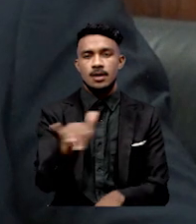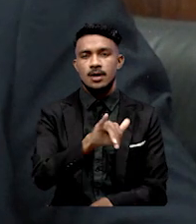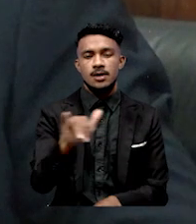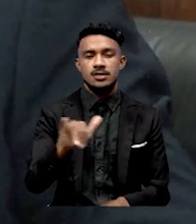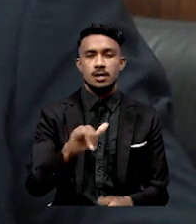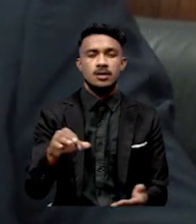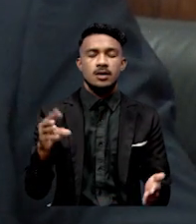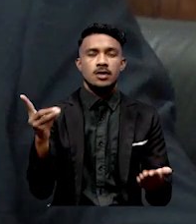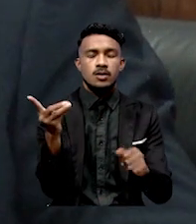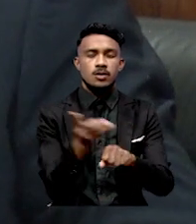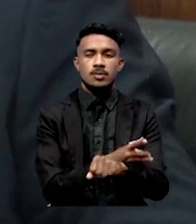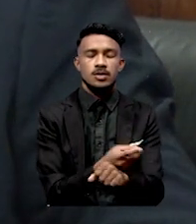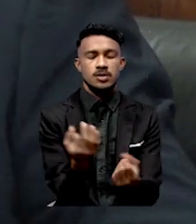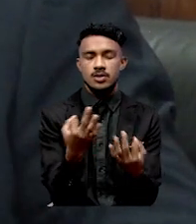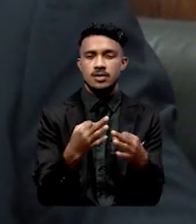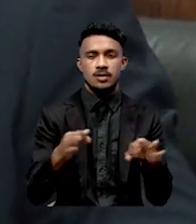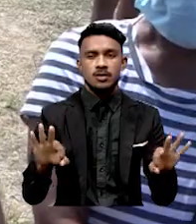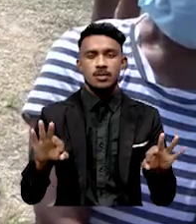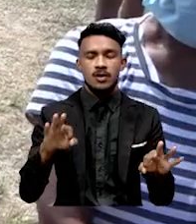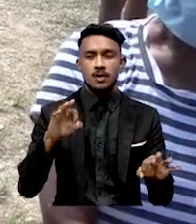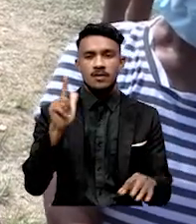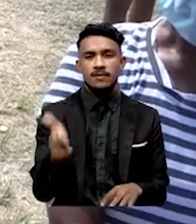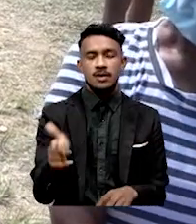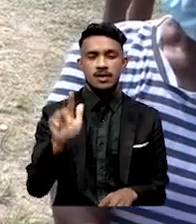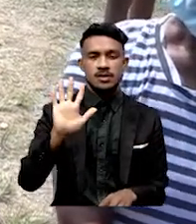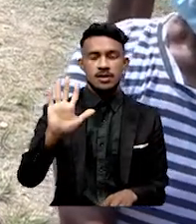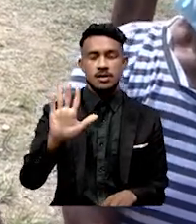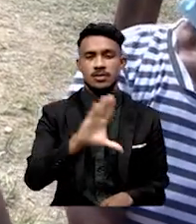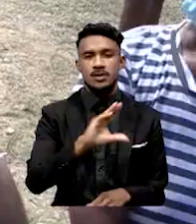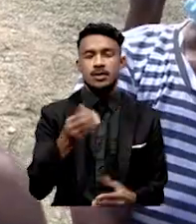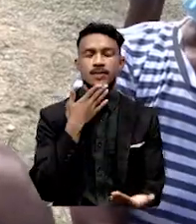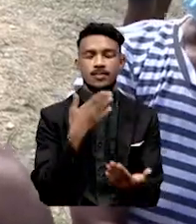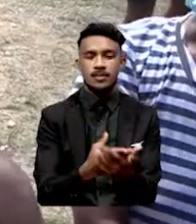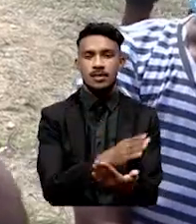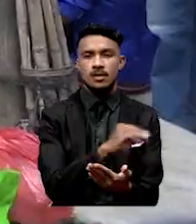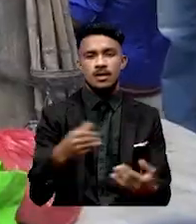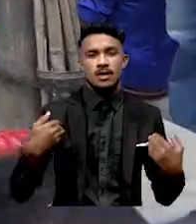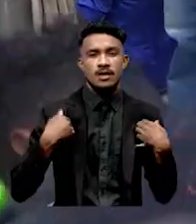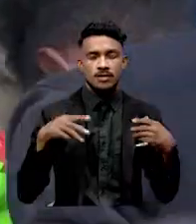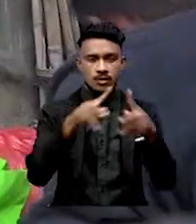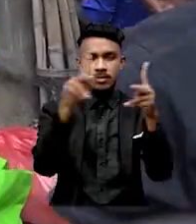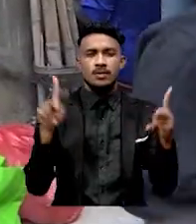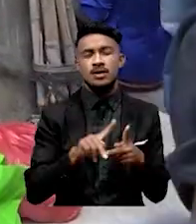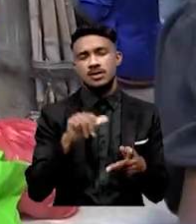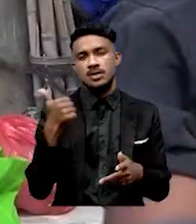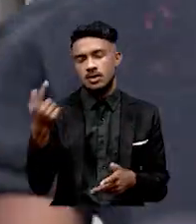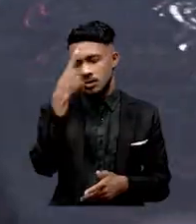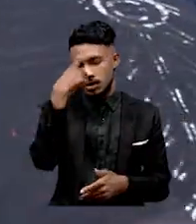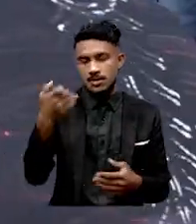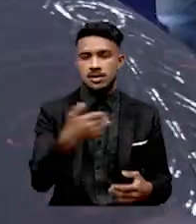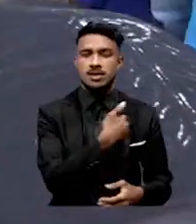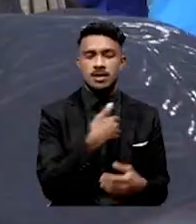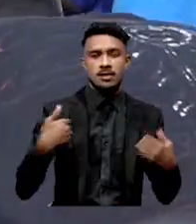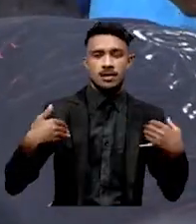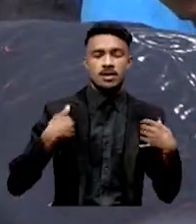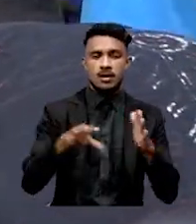o torno ba 25.000 beneficiários. Foi na lais nemos reclamação o si companhia balon tamba se dá o retan pagamento